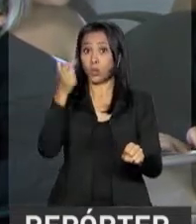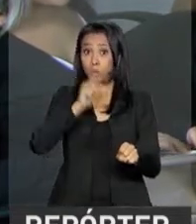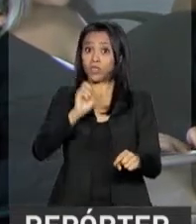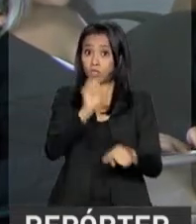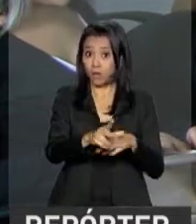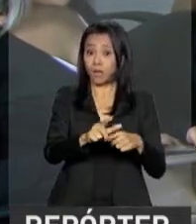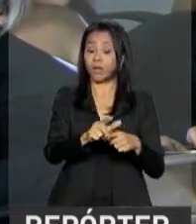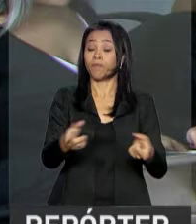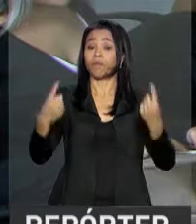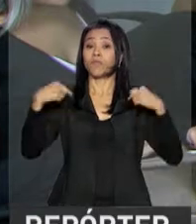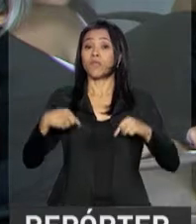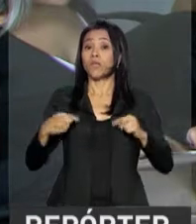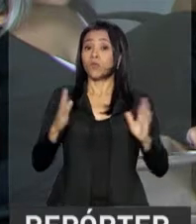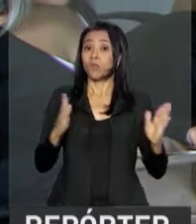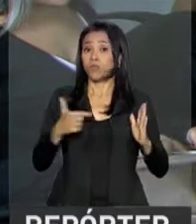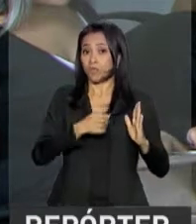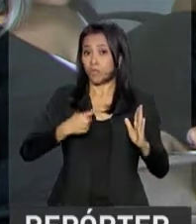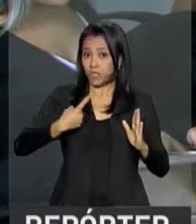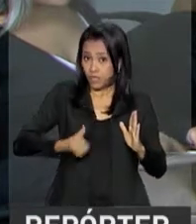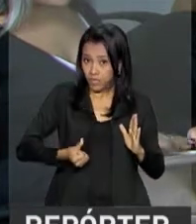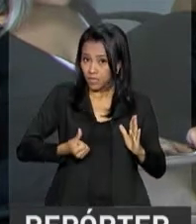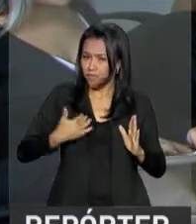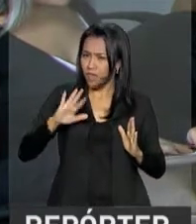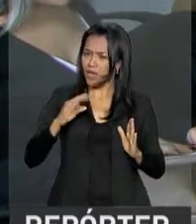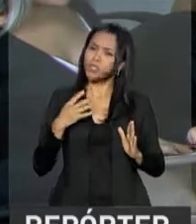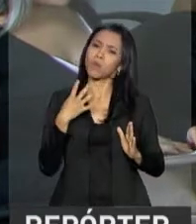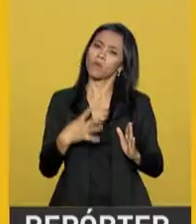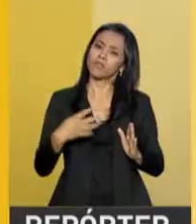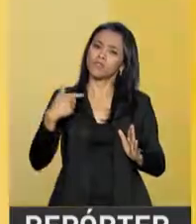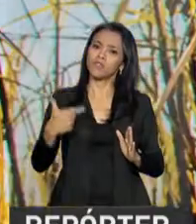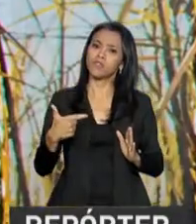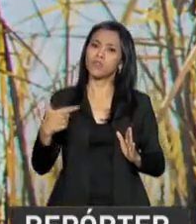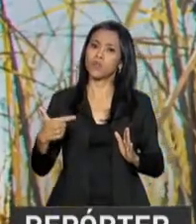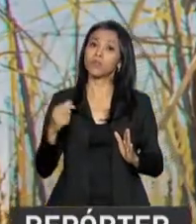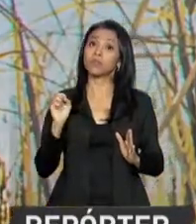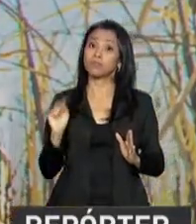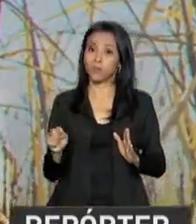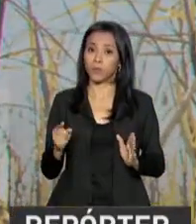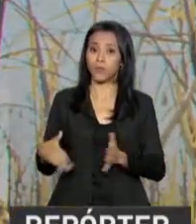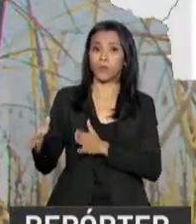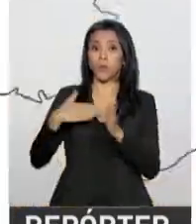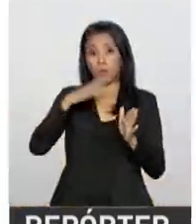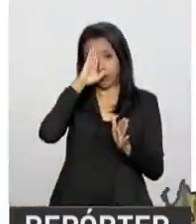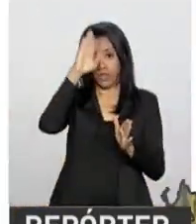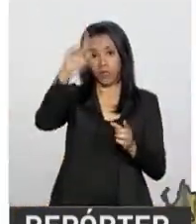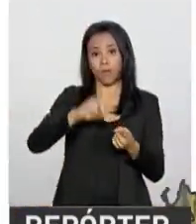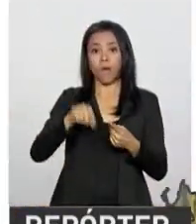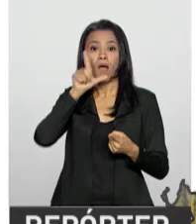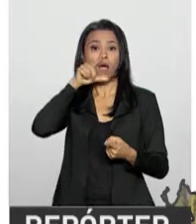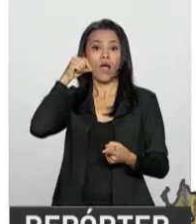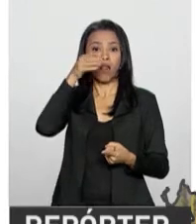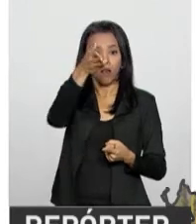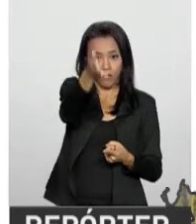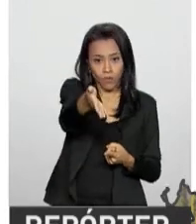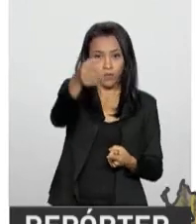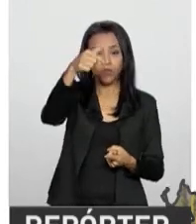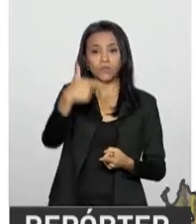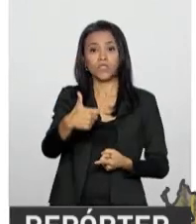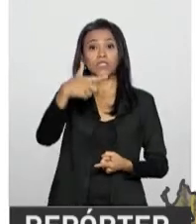2016 foram um pouco mais de 422 mil o destaque ficou com o estado de alagoas com